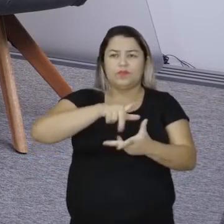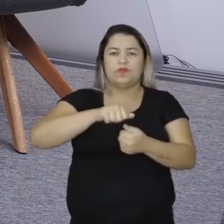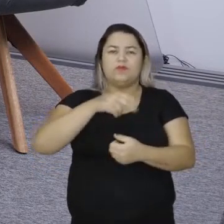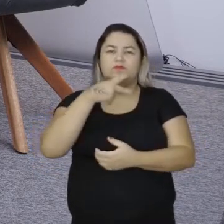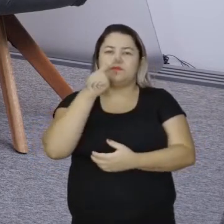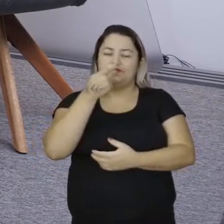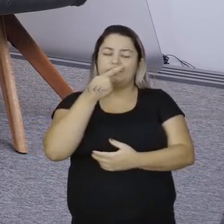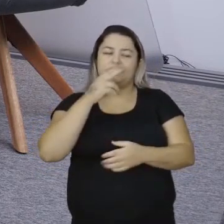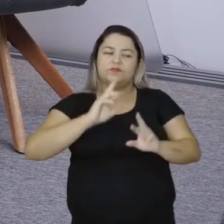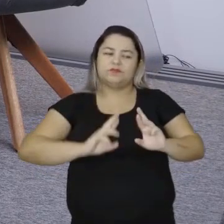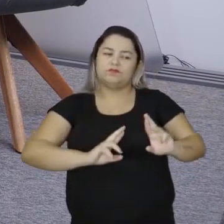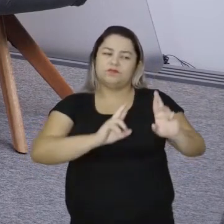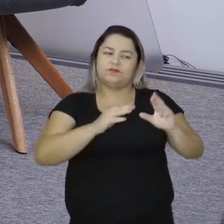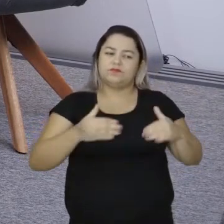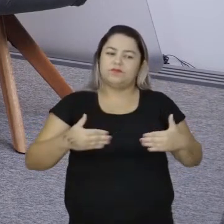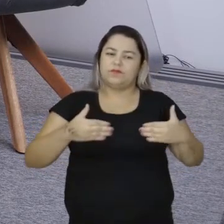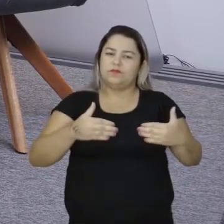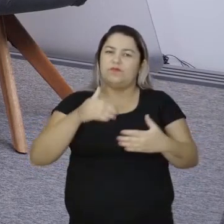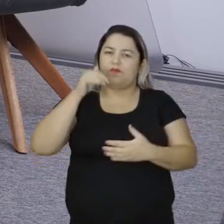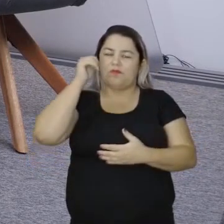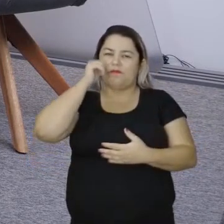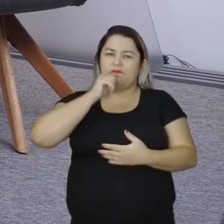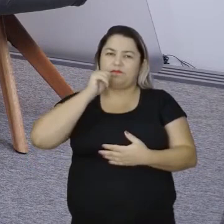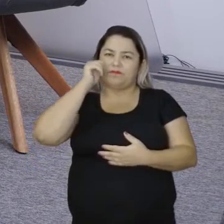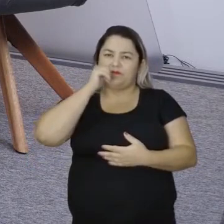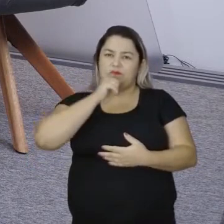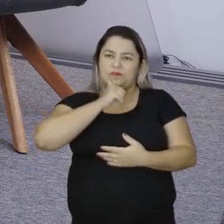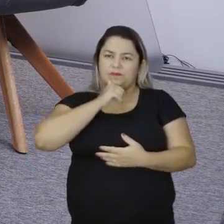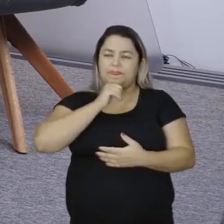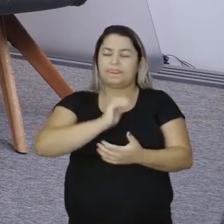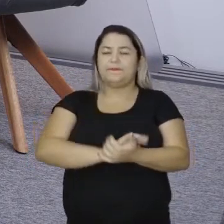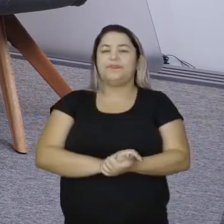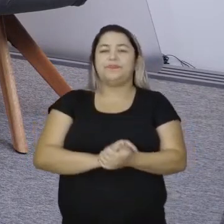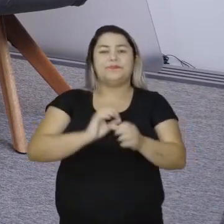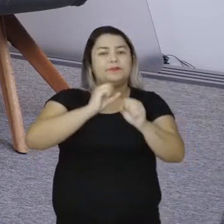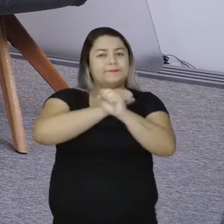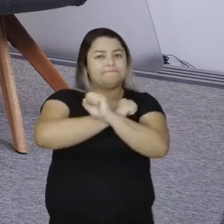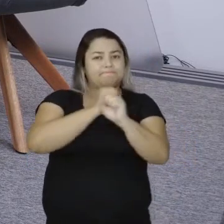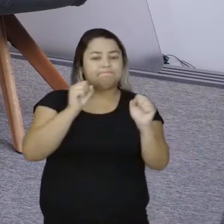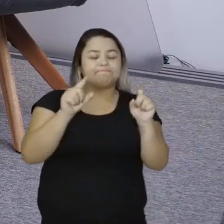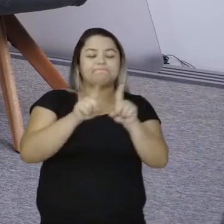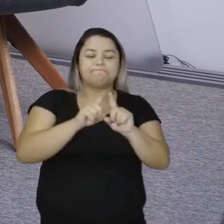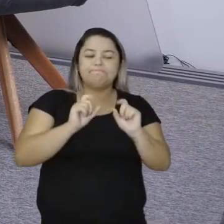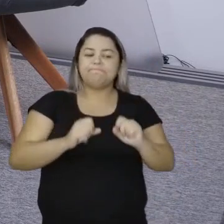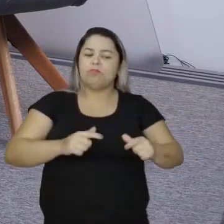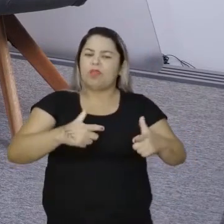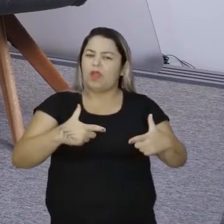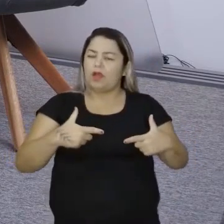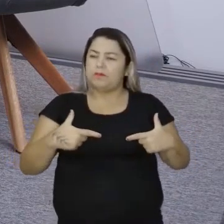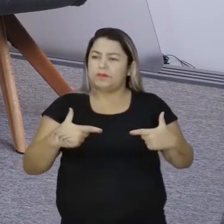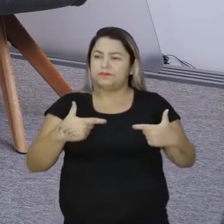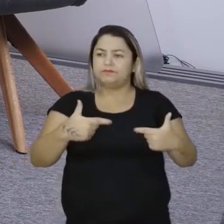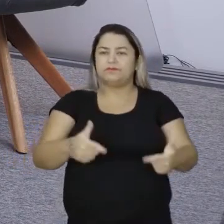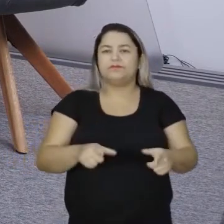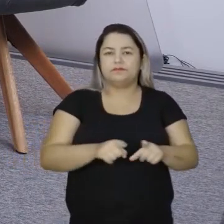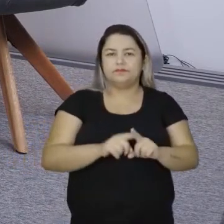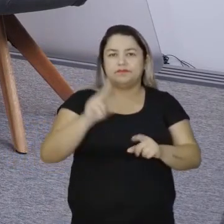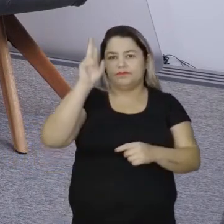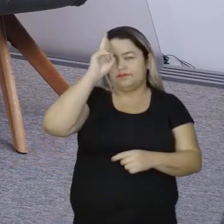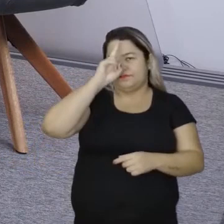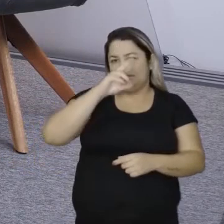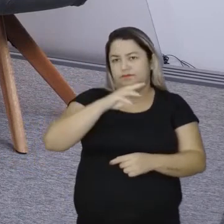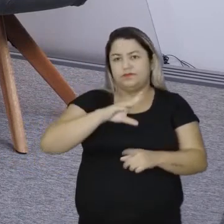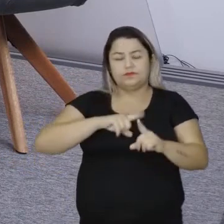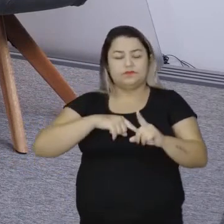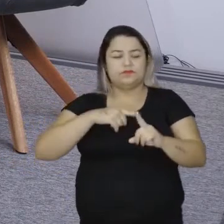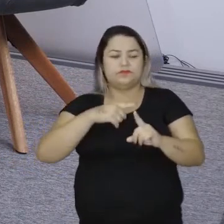da perspectiva do Ministério das Mulheres, as possibilidades, né, e as lutas históricas para aumentar essa participação